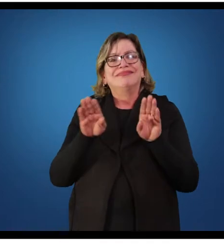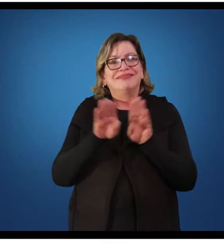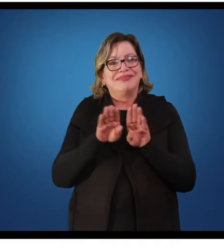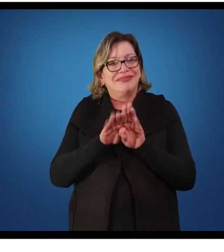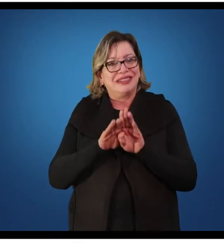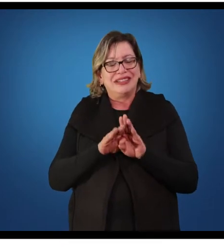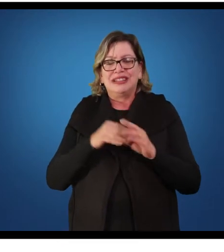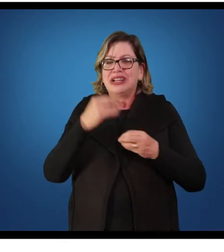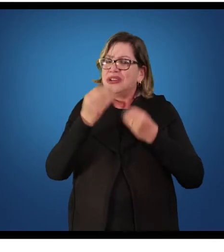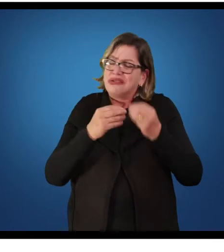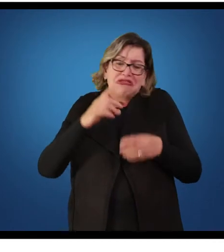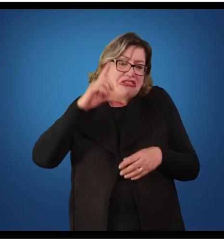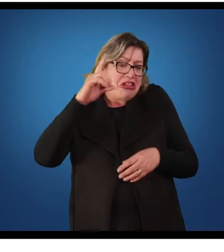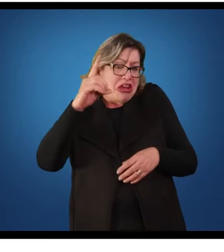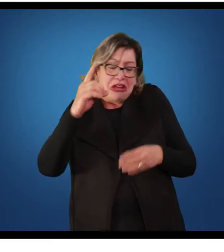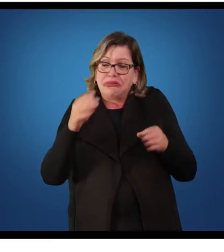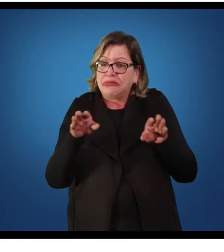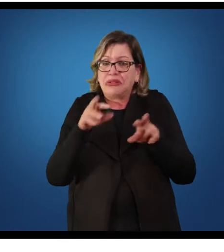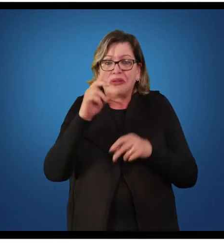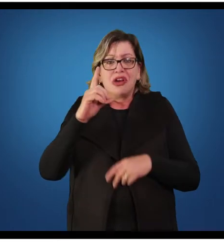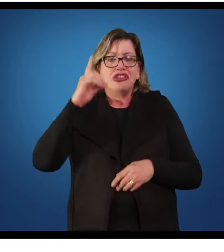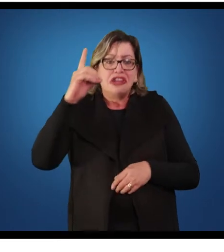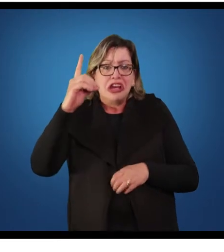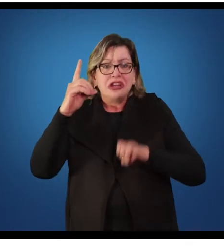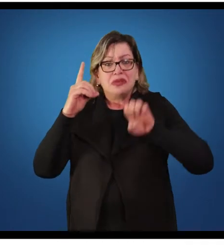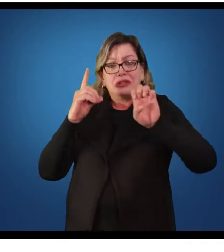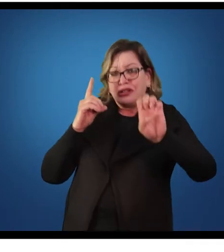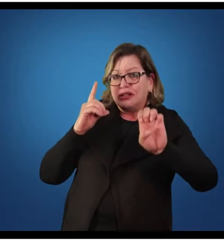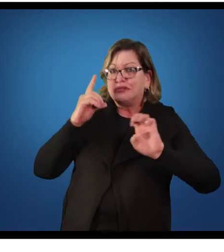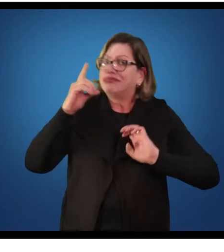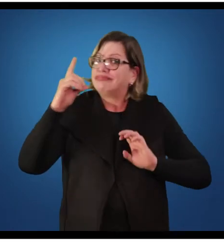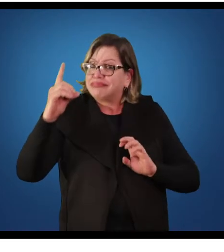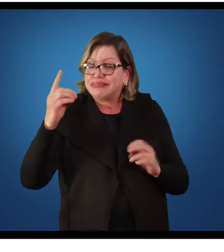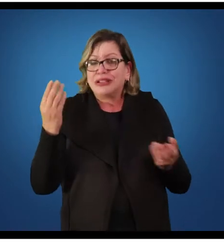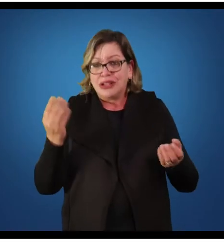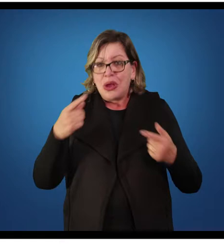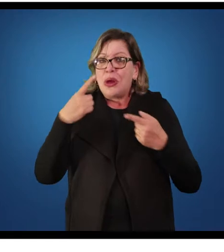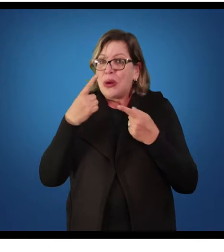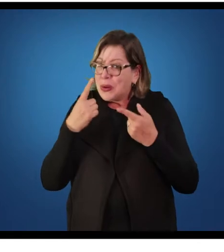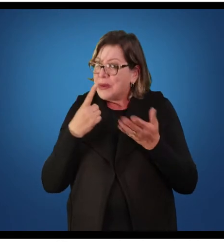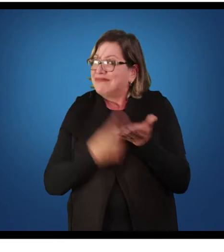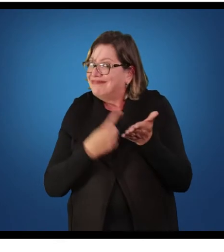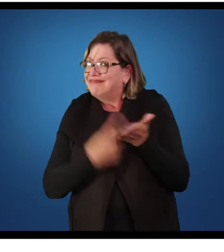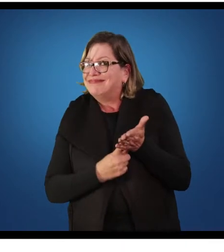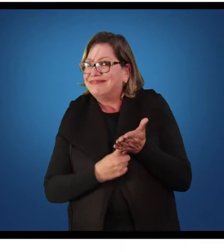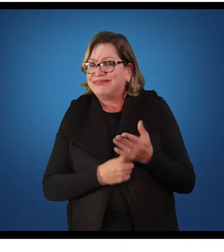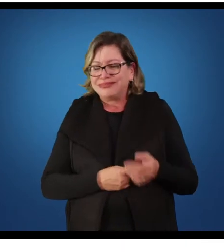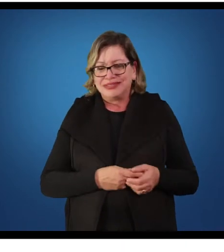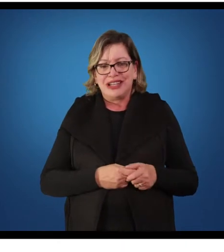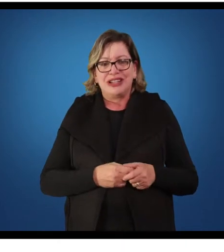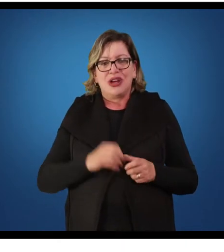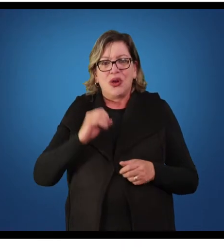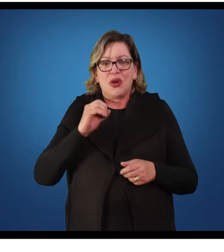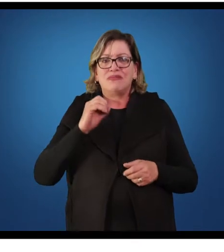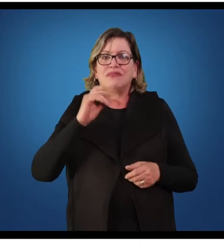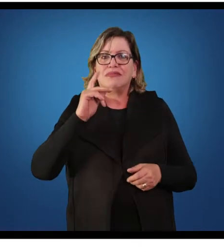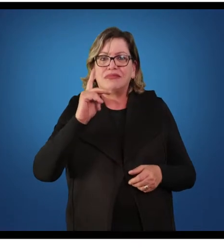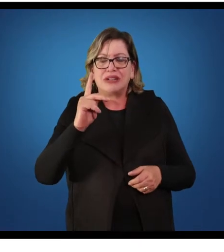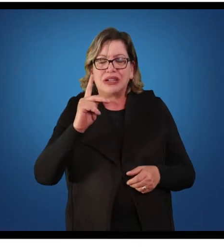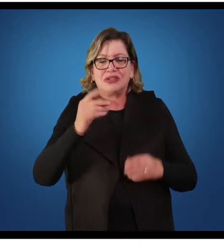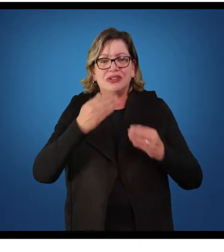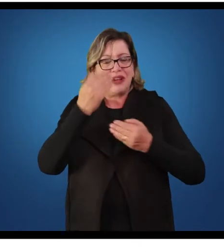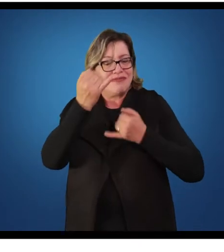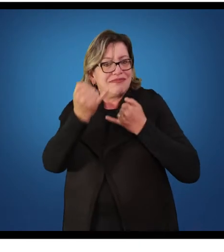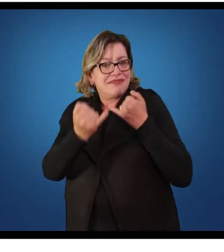com a perna direita, com a perna esquerda e a perna direita. Combinado? Tudo bem. Então lá no